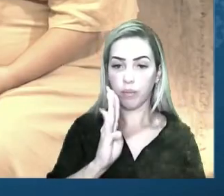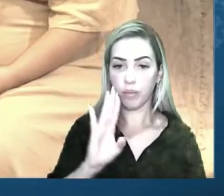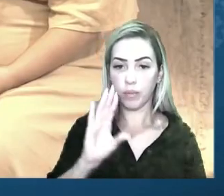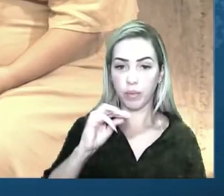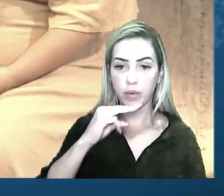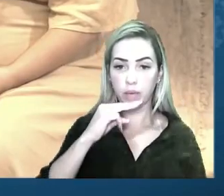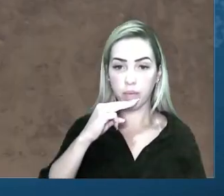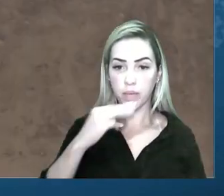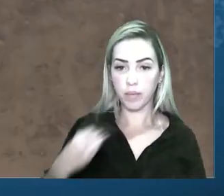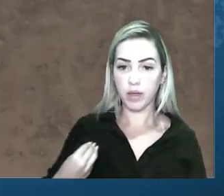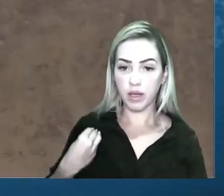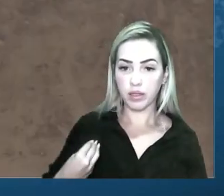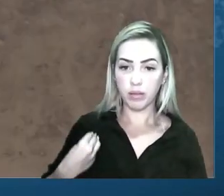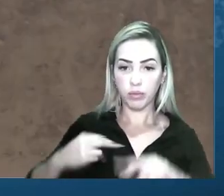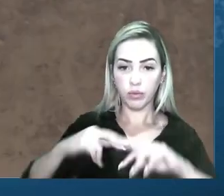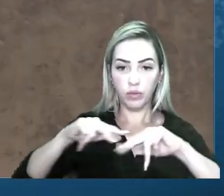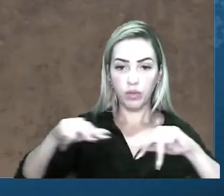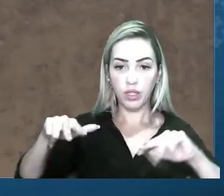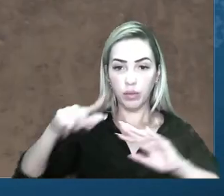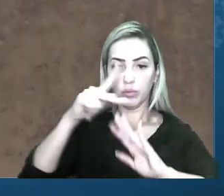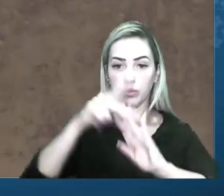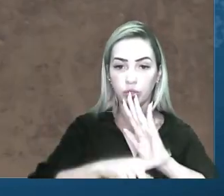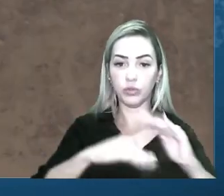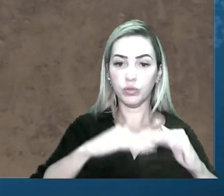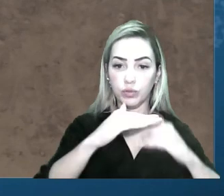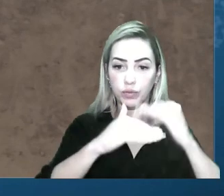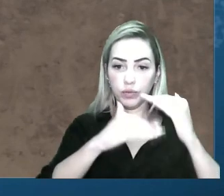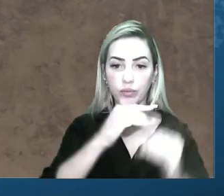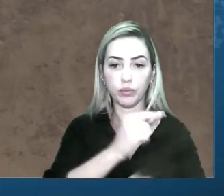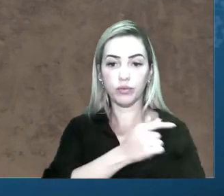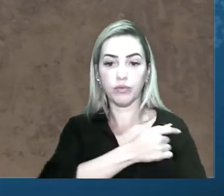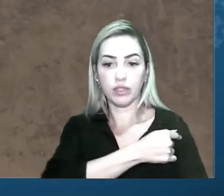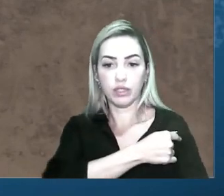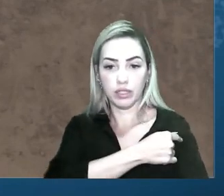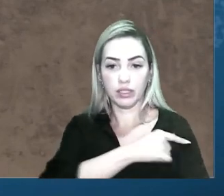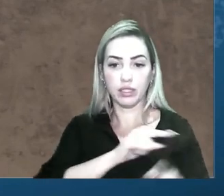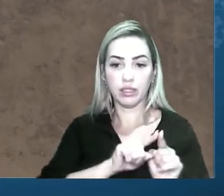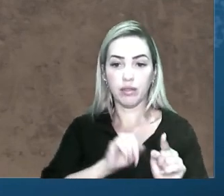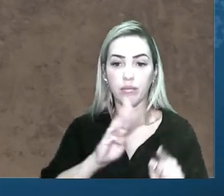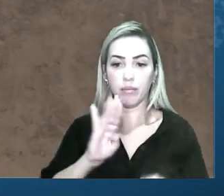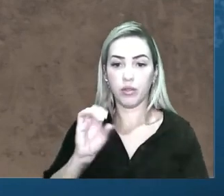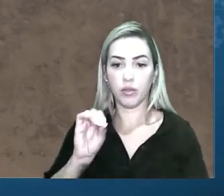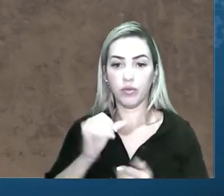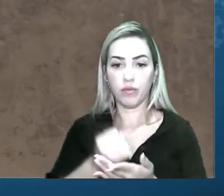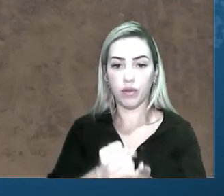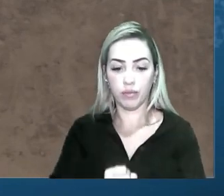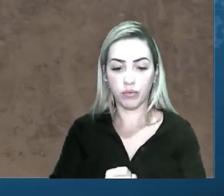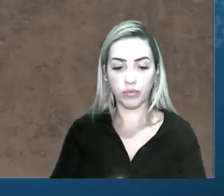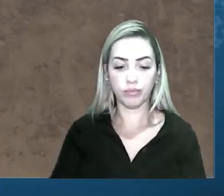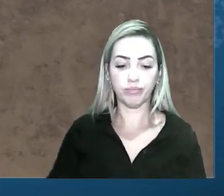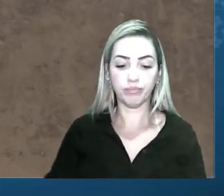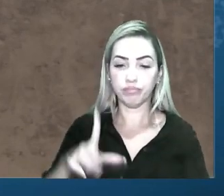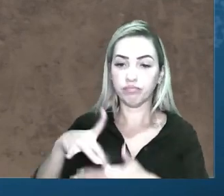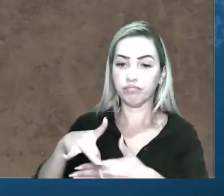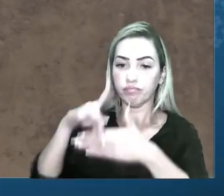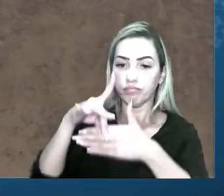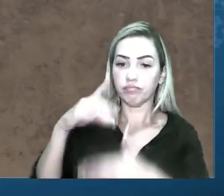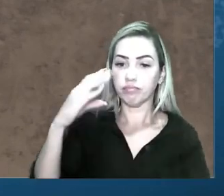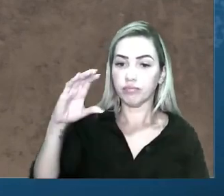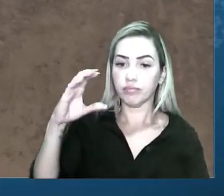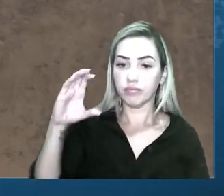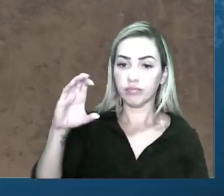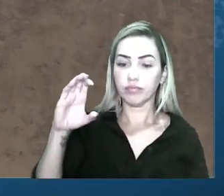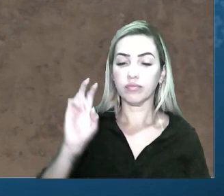de diversos projetos de desenvolvimento de vacinas e biofármacos. É líder científica e gerente do